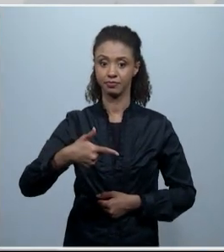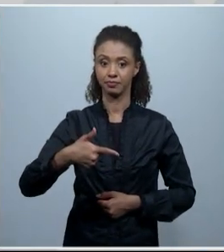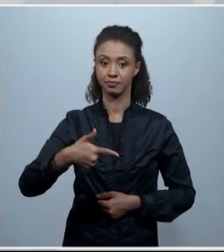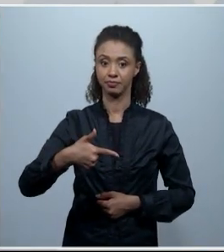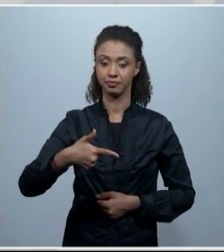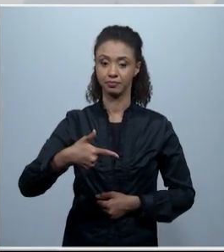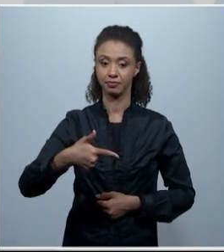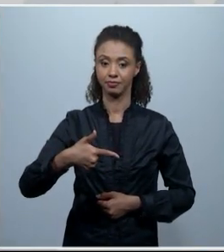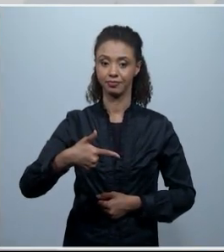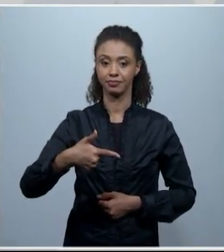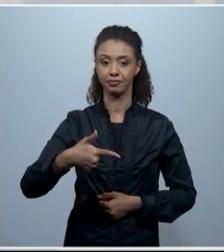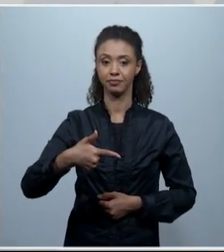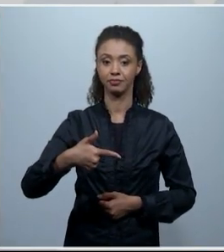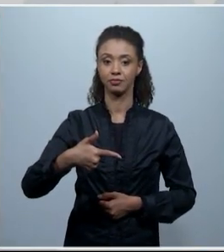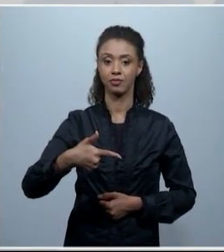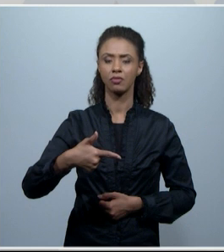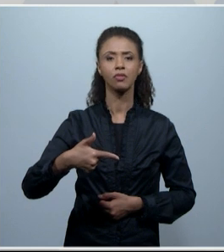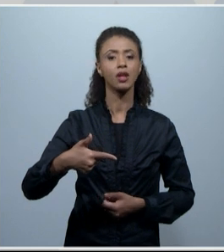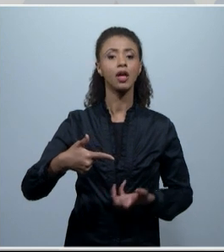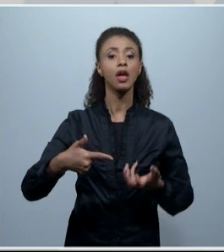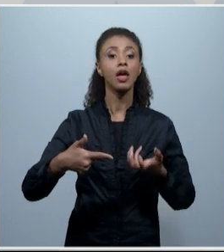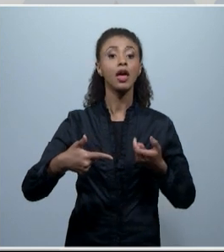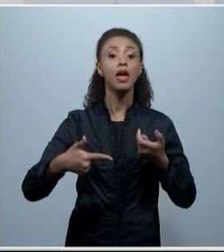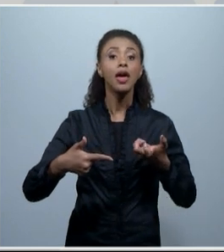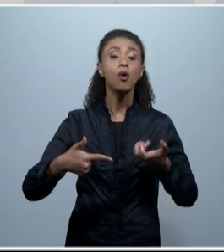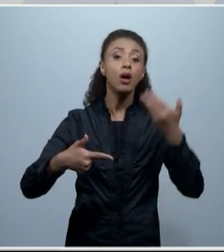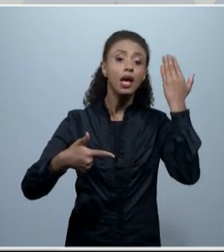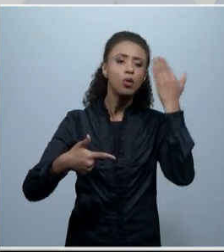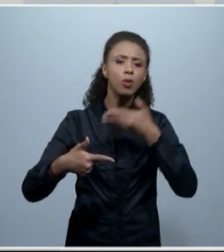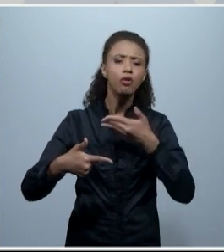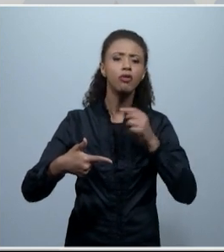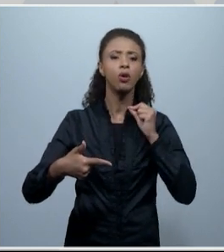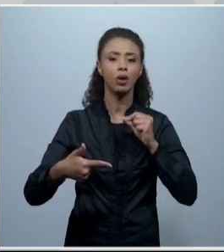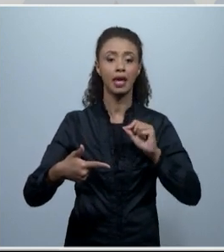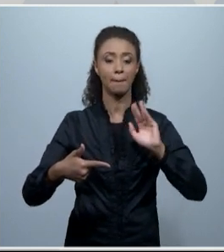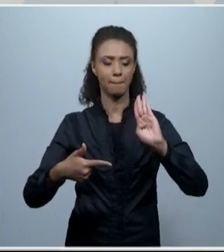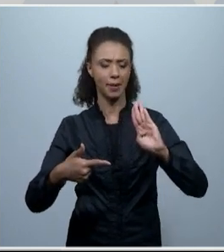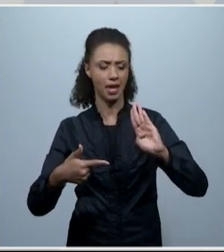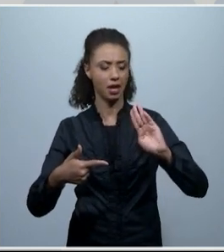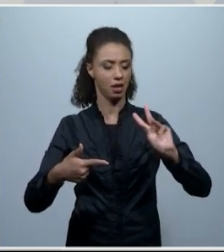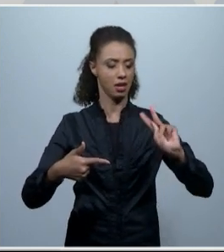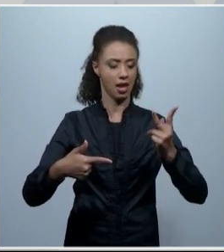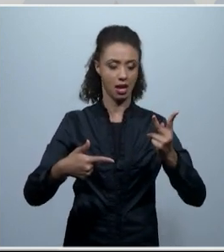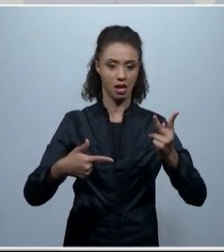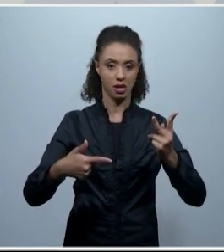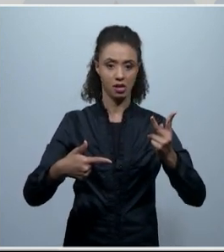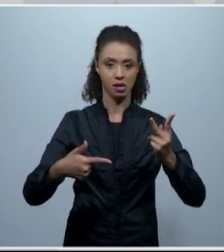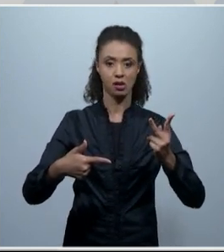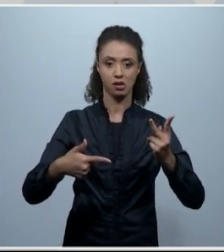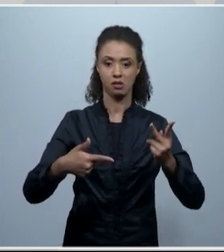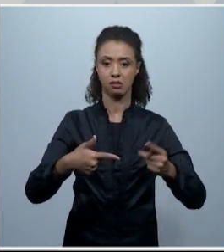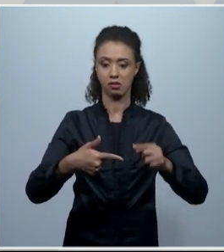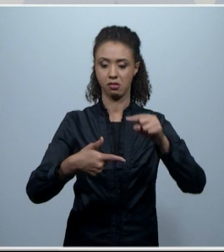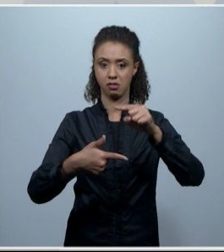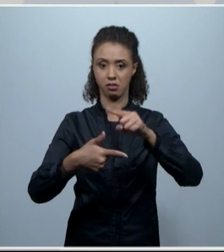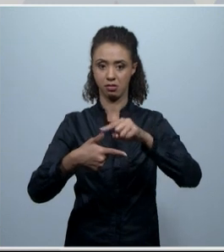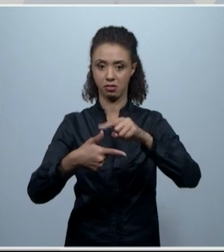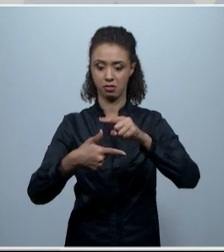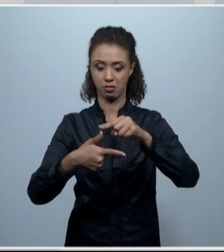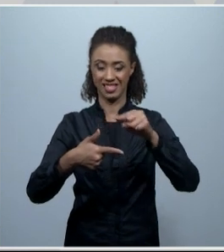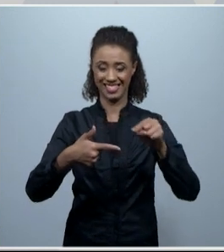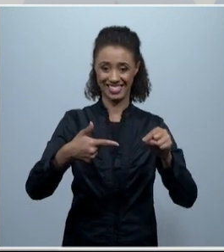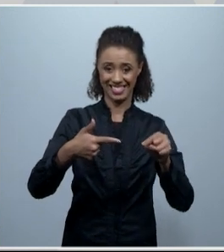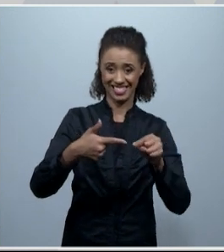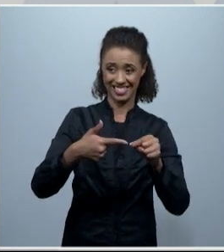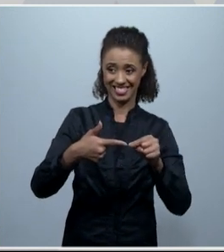ela não está contida no interior do triângulo eu sei que o desenho parece absurdo mas de novo esse é um dos casos em que a gente está usando